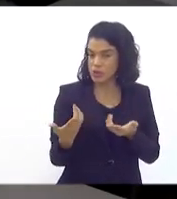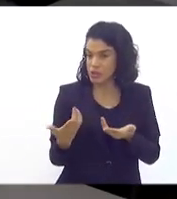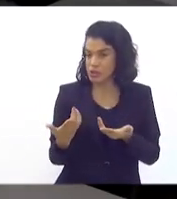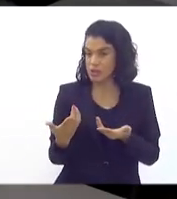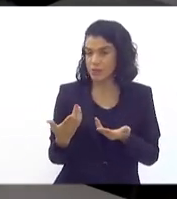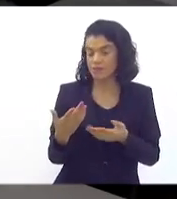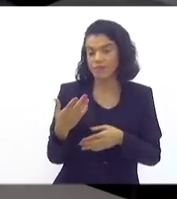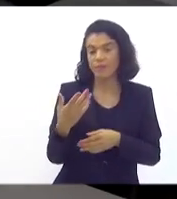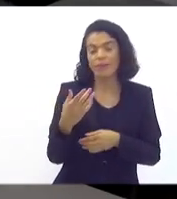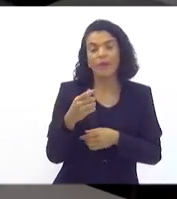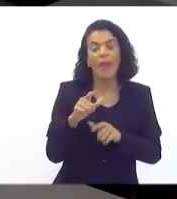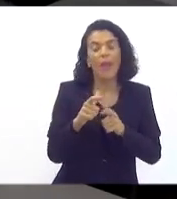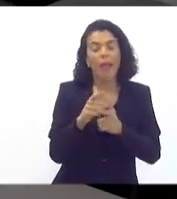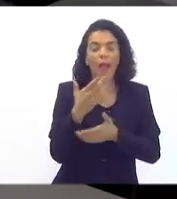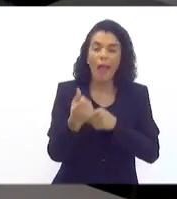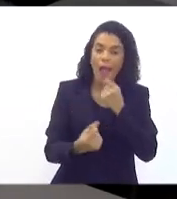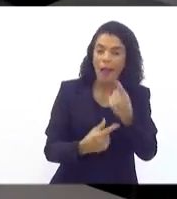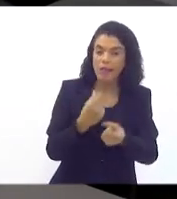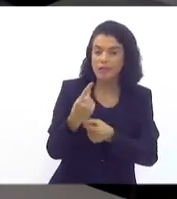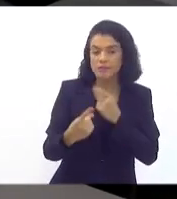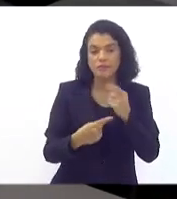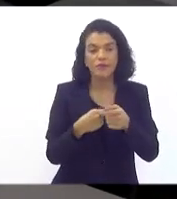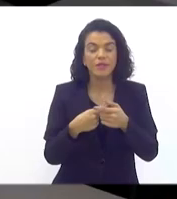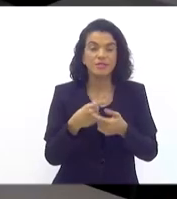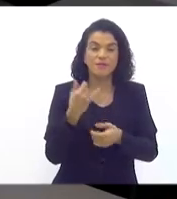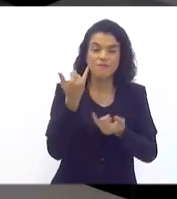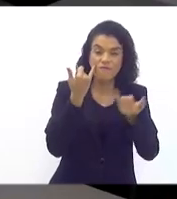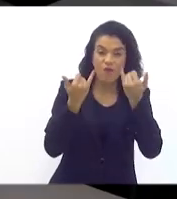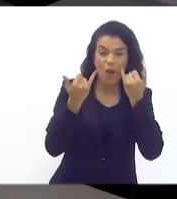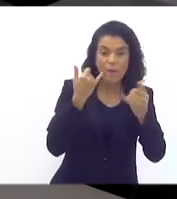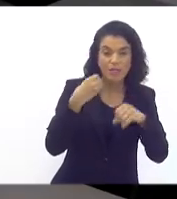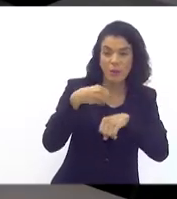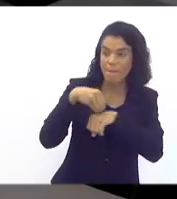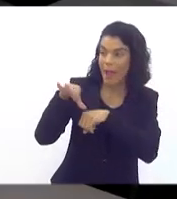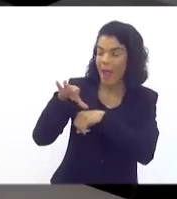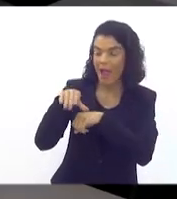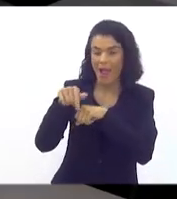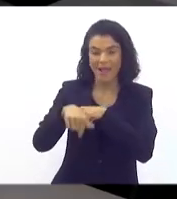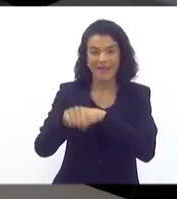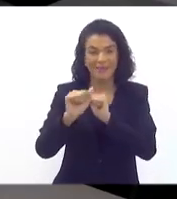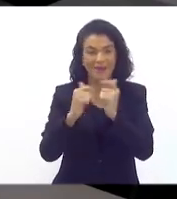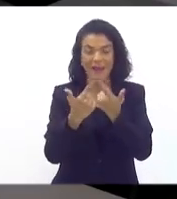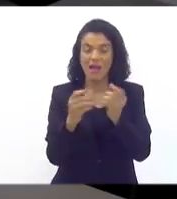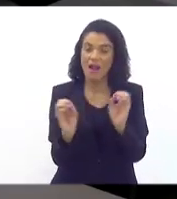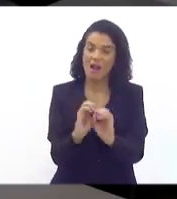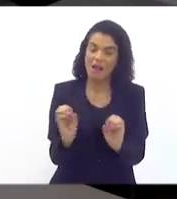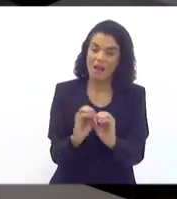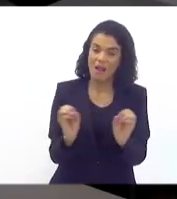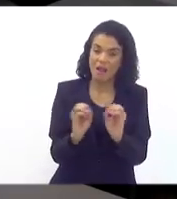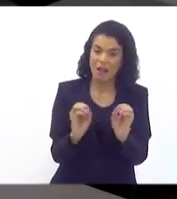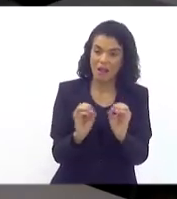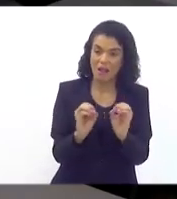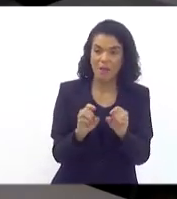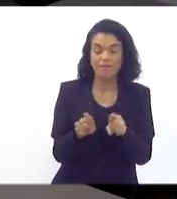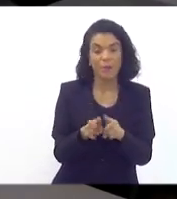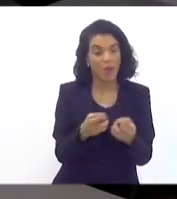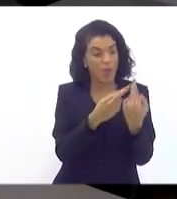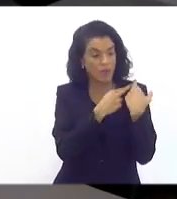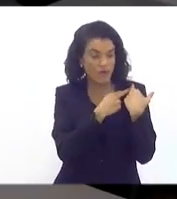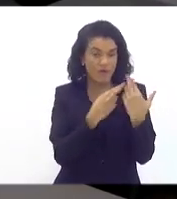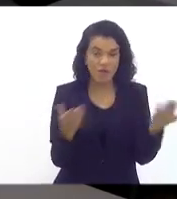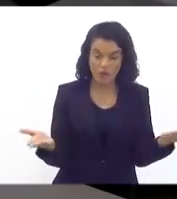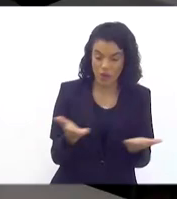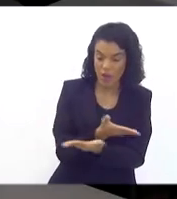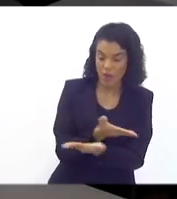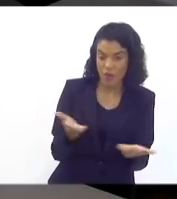obviamente não chegam a Parlamento muito menos a população que é o dever regulatório